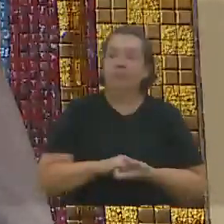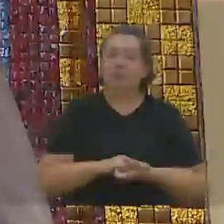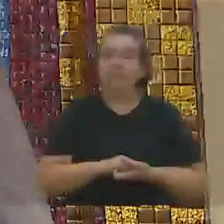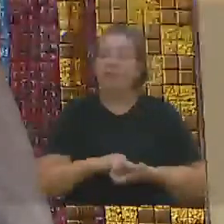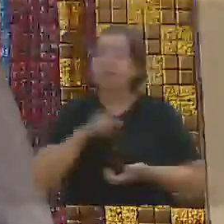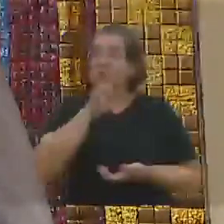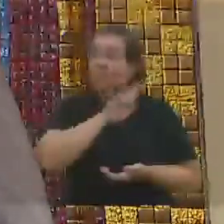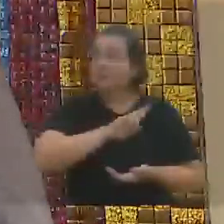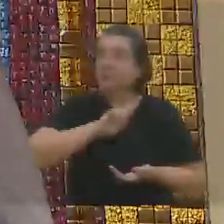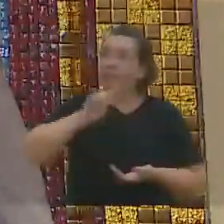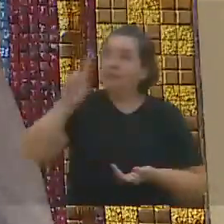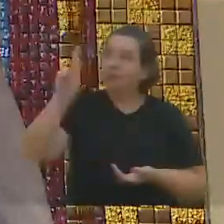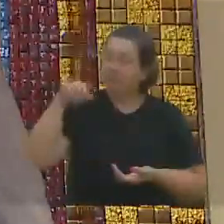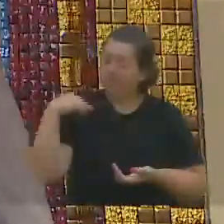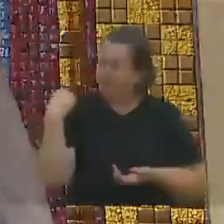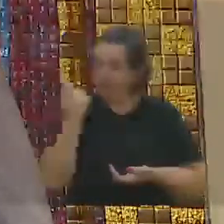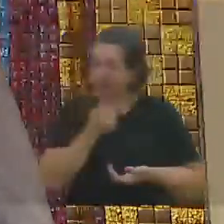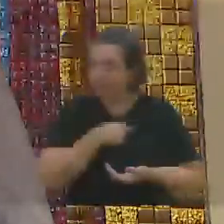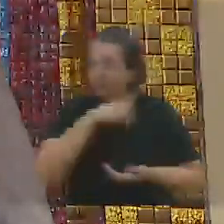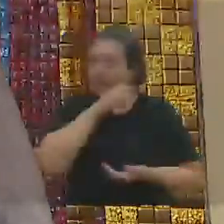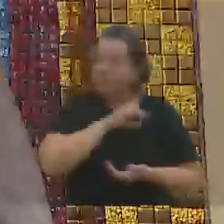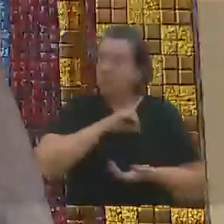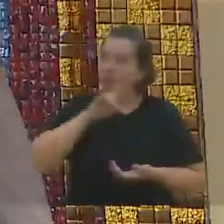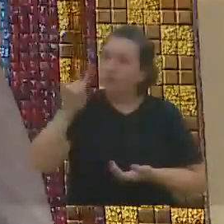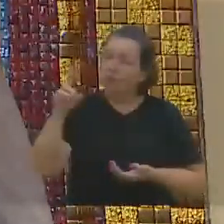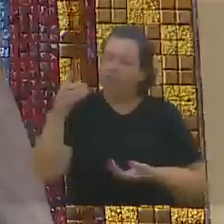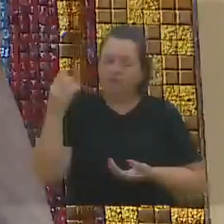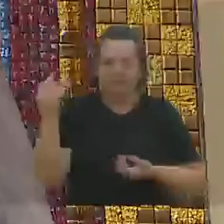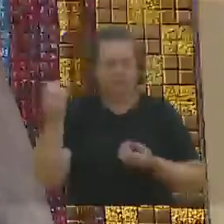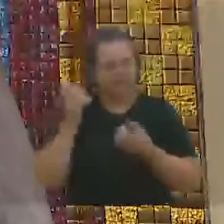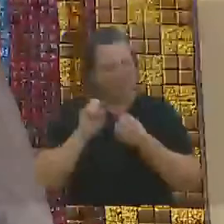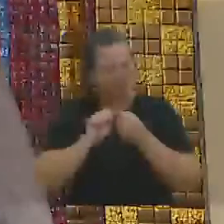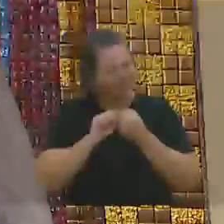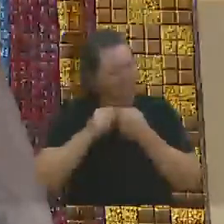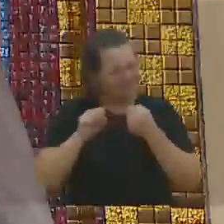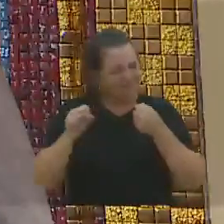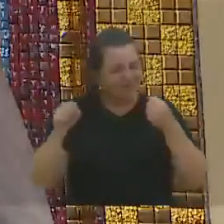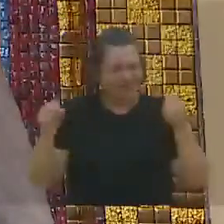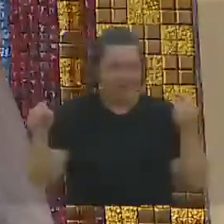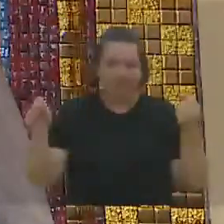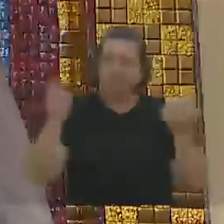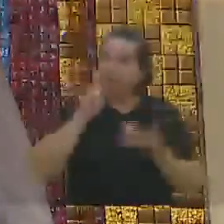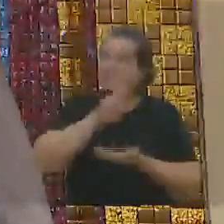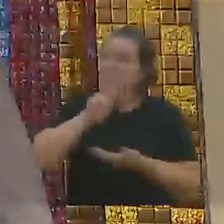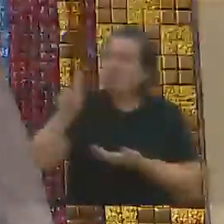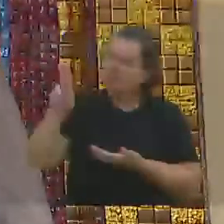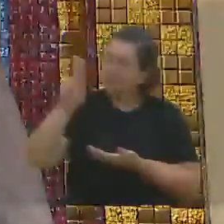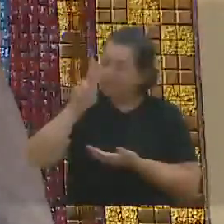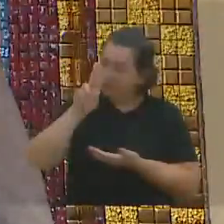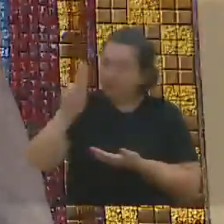Ó Senhor, nosso Deus, como é grande